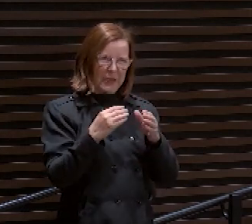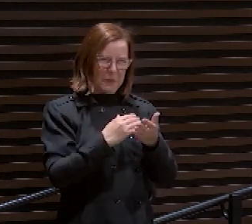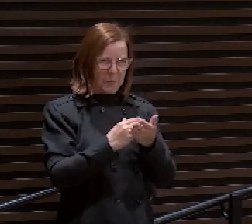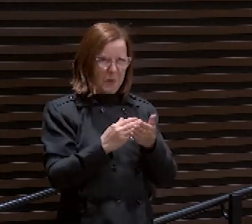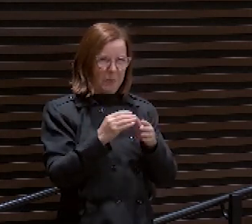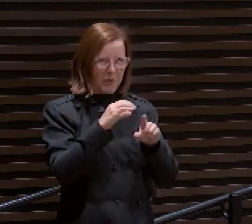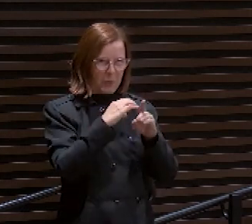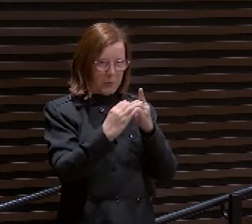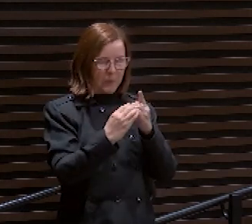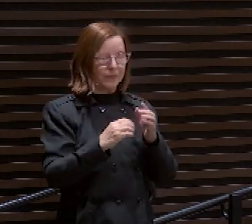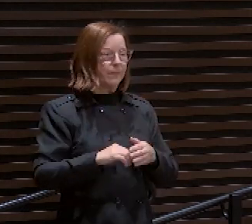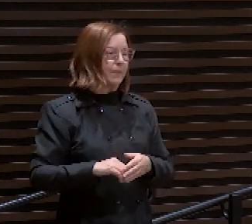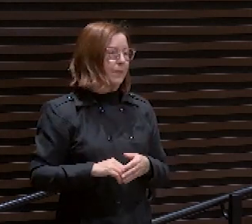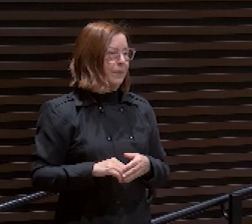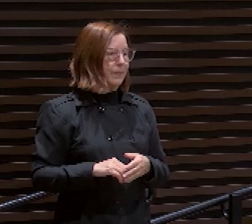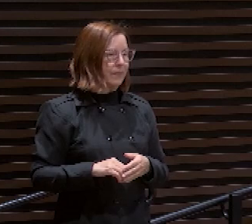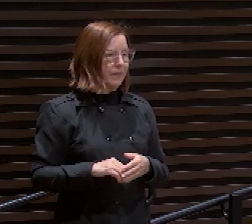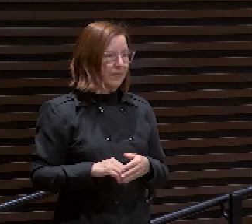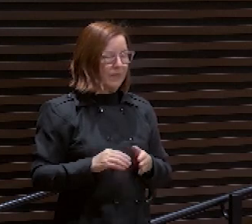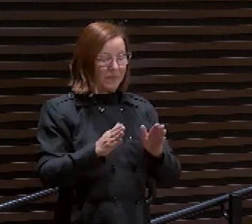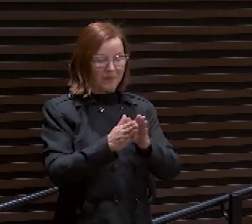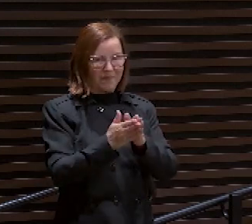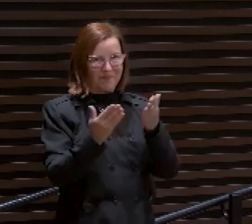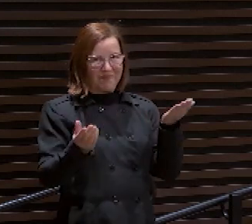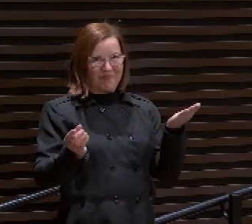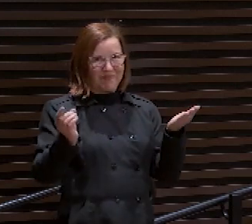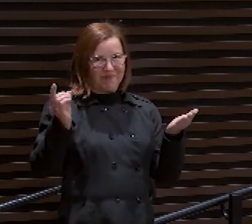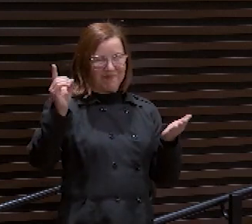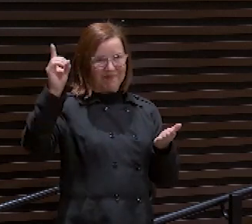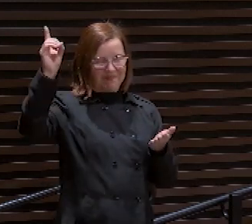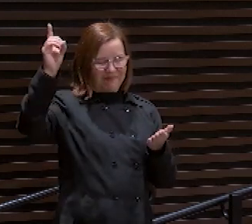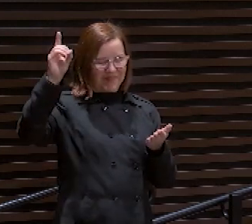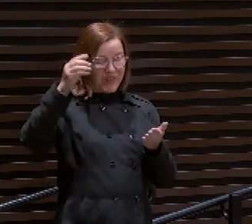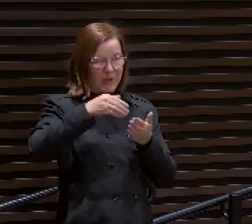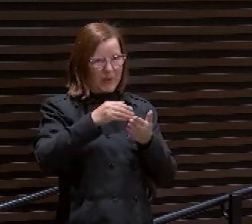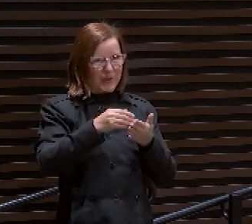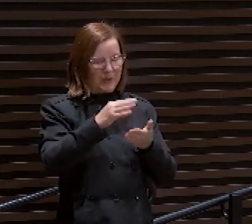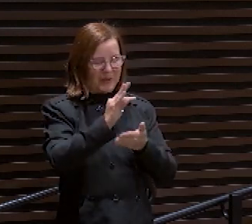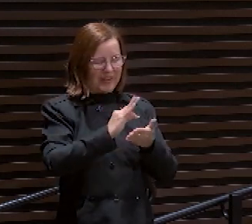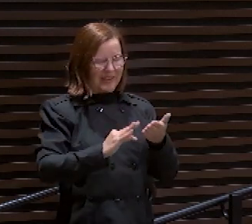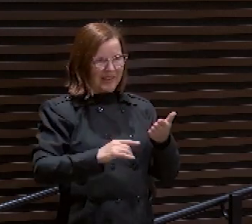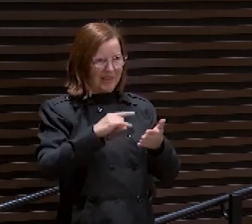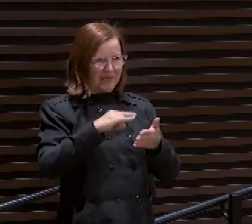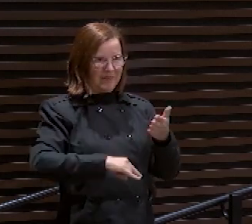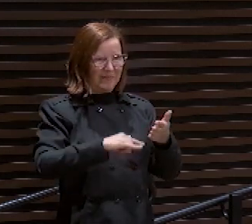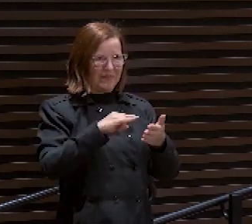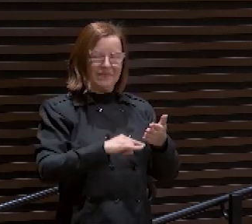Vamos abrir juntos aqui o último texto aqui do nosso boletim.